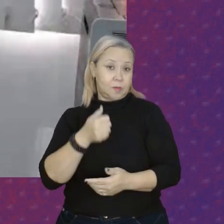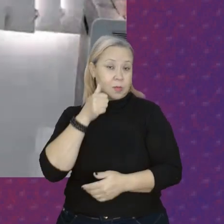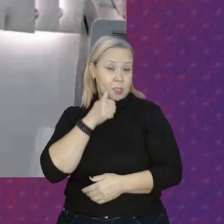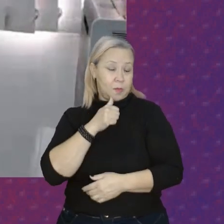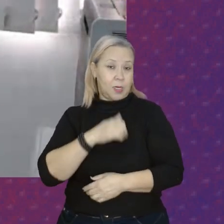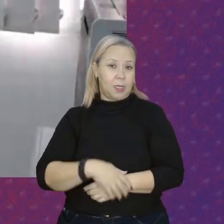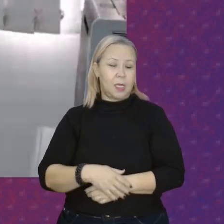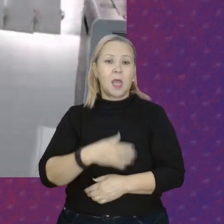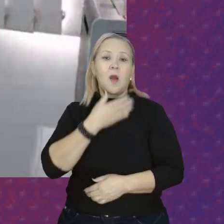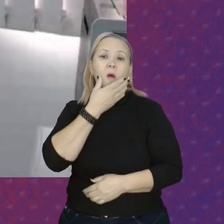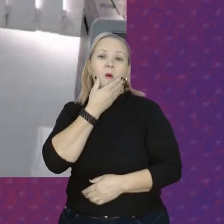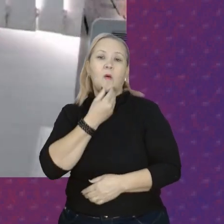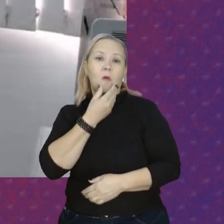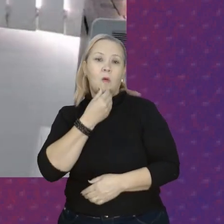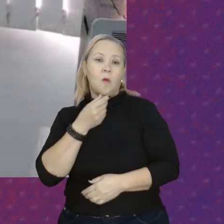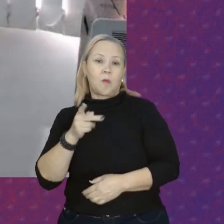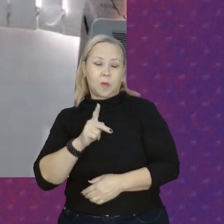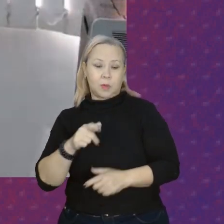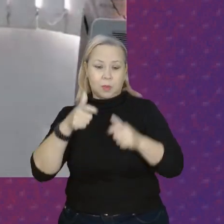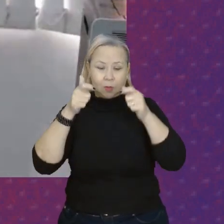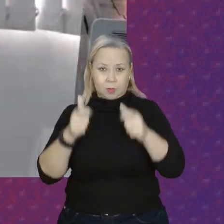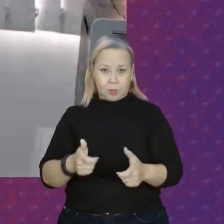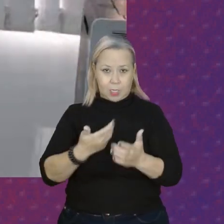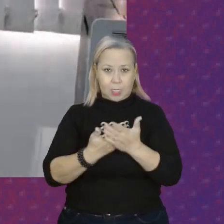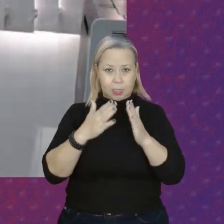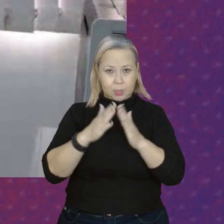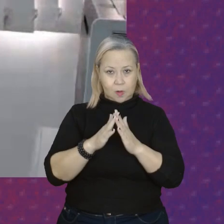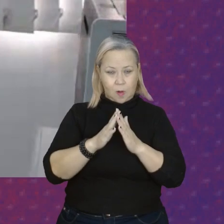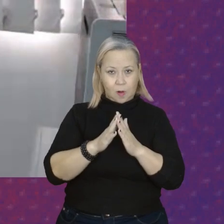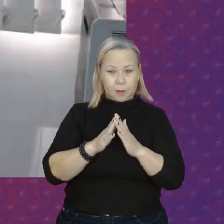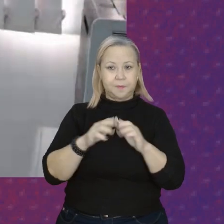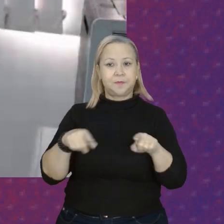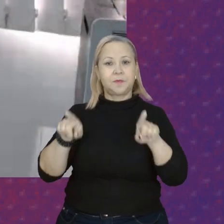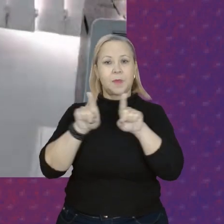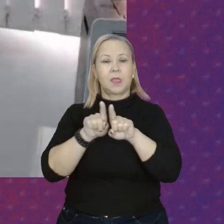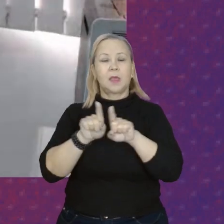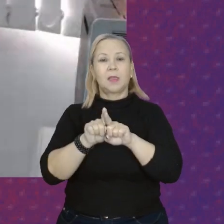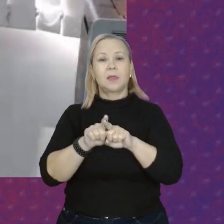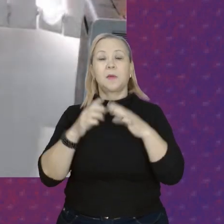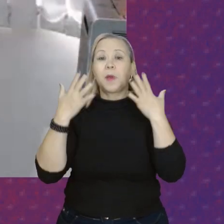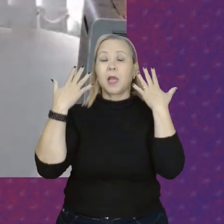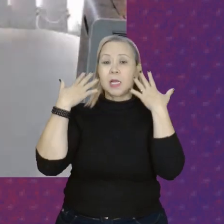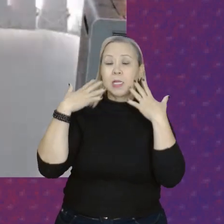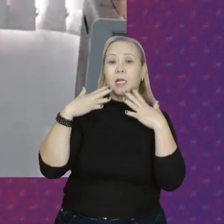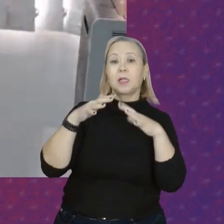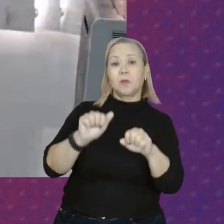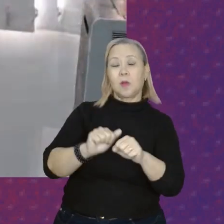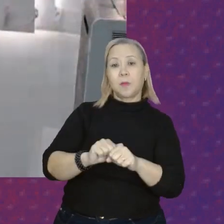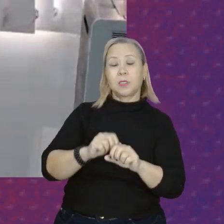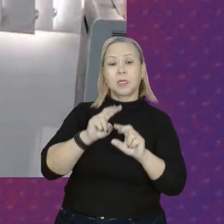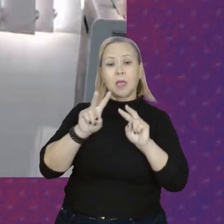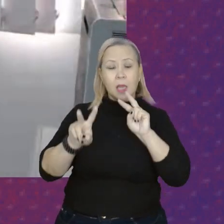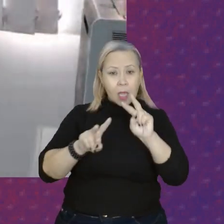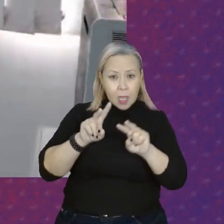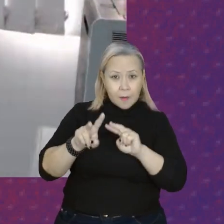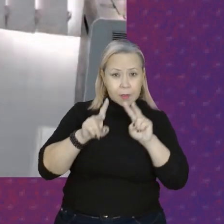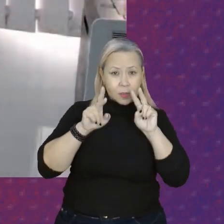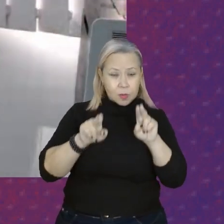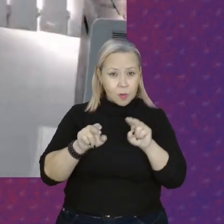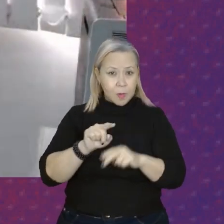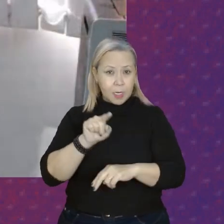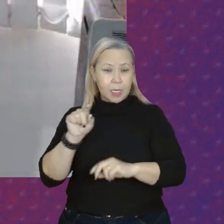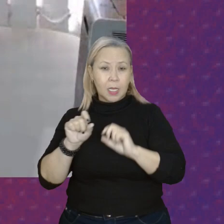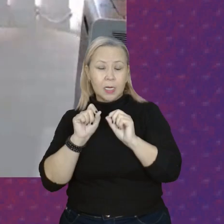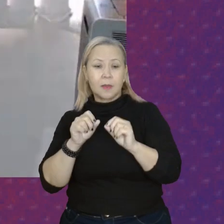passa a conviver no ambiente escolar, ele também naturalmente é visto como aquele que